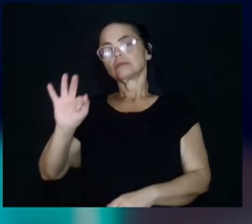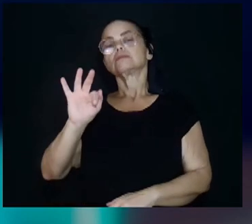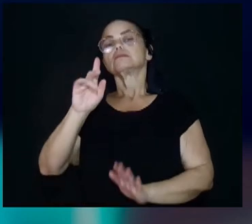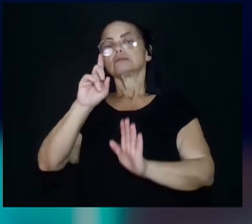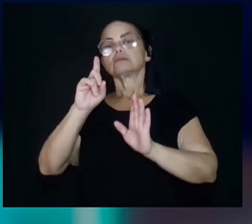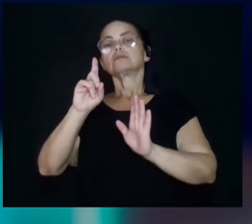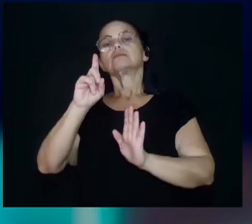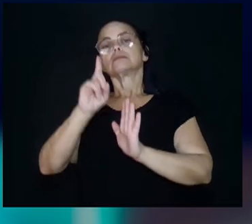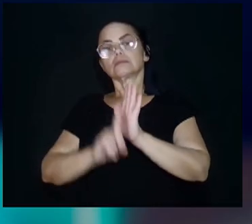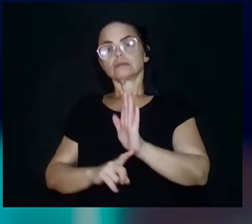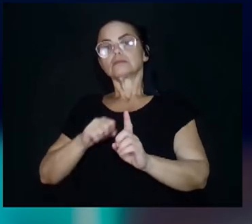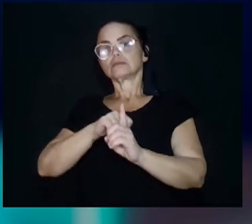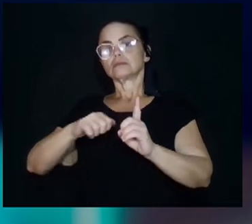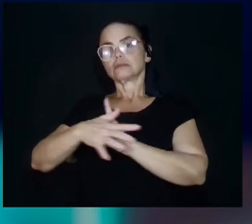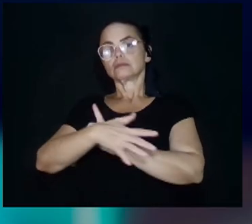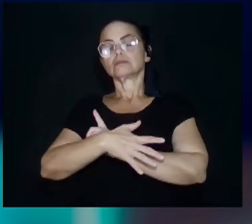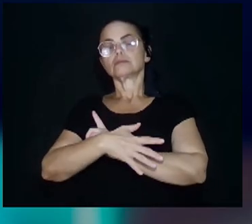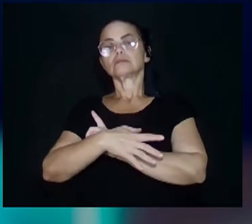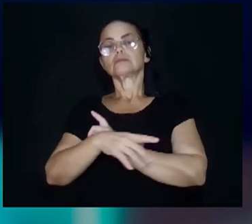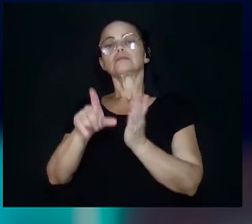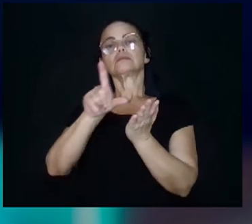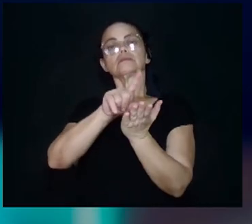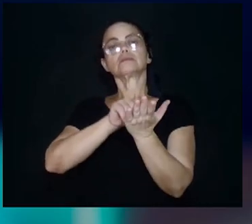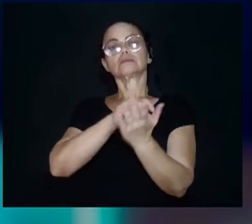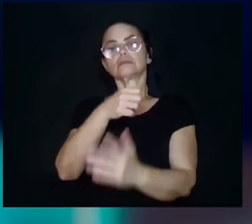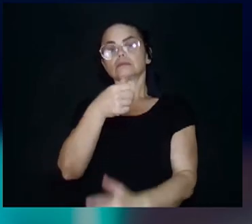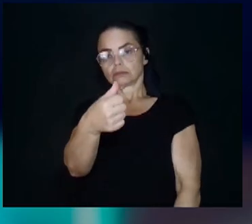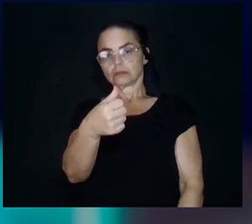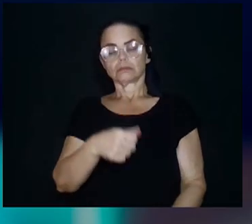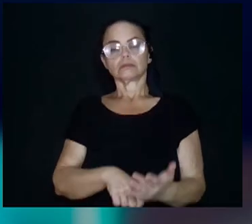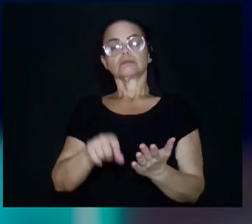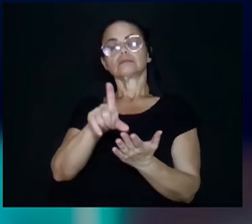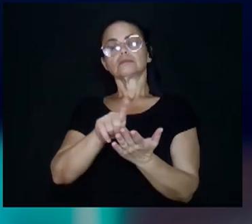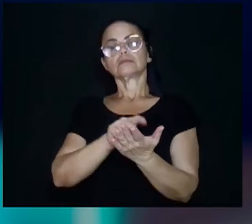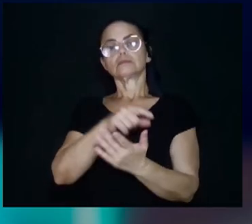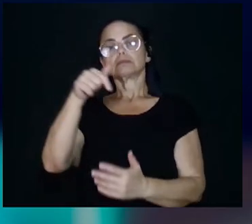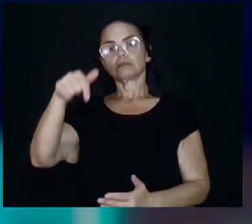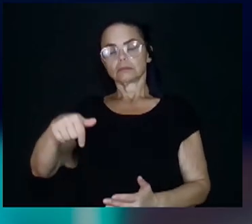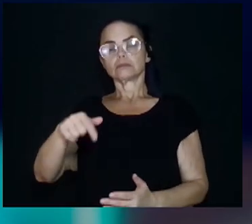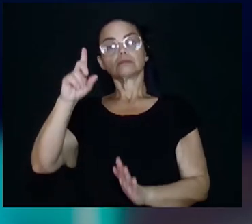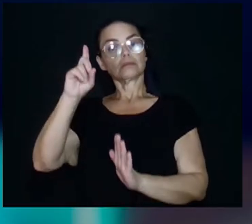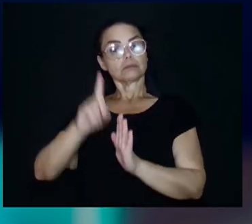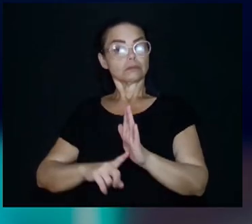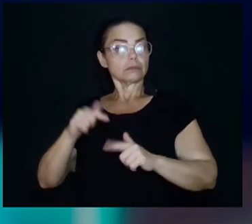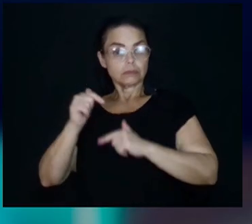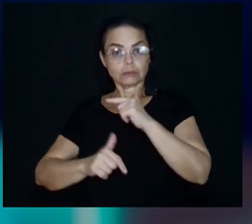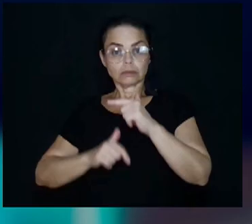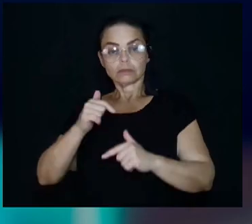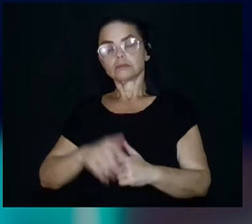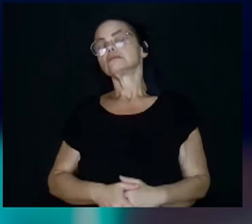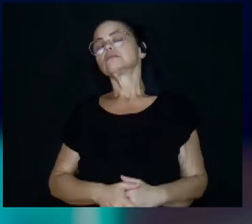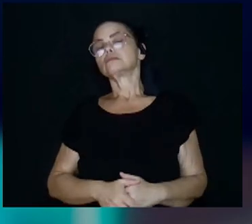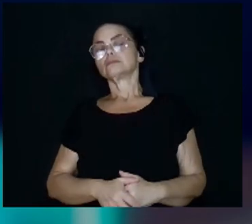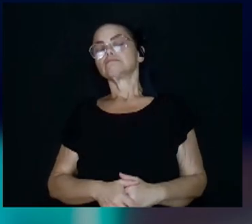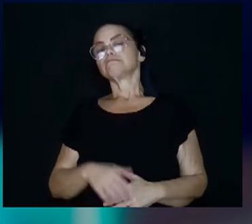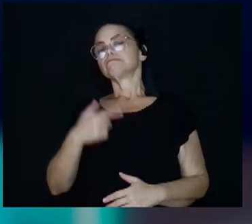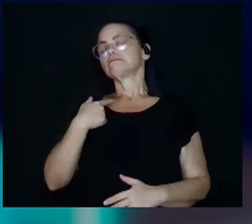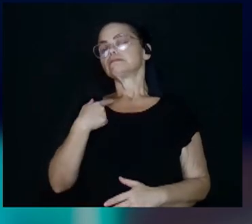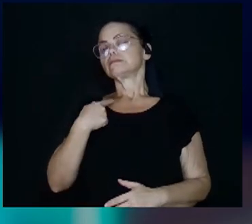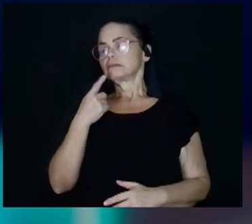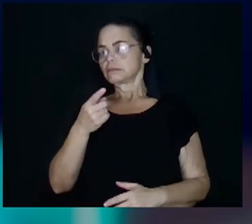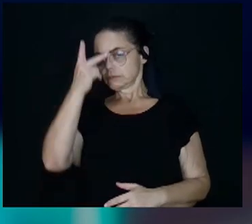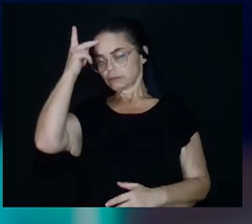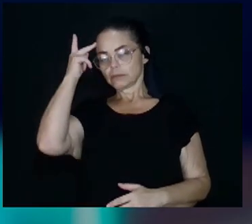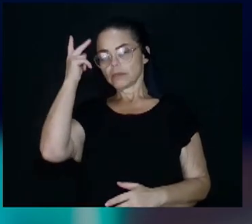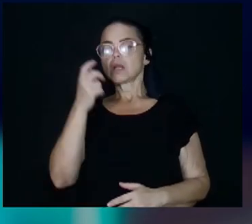artigo 6º, e indo no artigo 7º, direito ao trabalho. Às vezes tão negligenciado, a pessoa que gagueja é